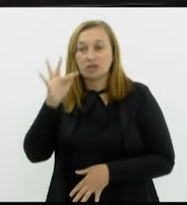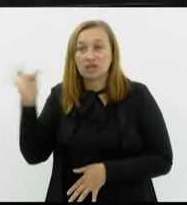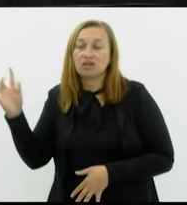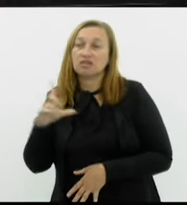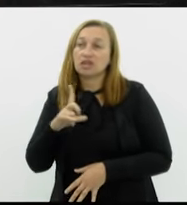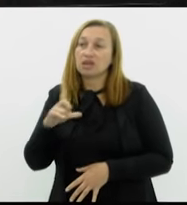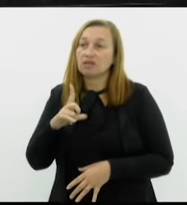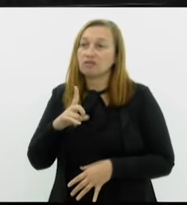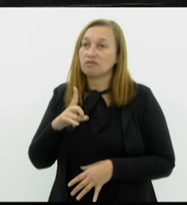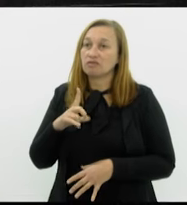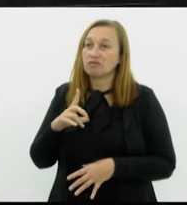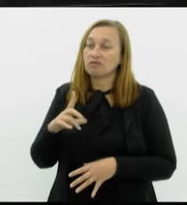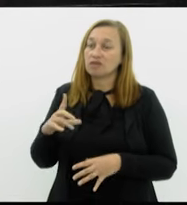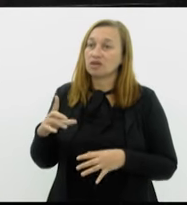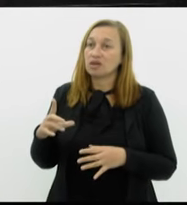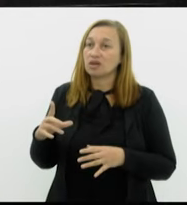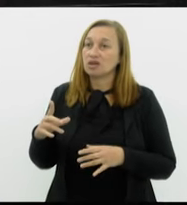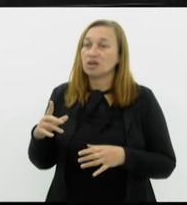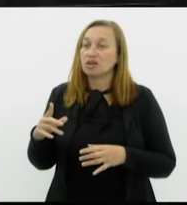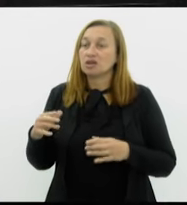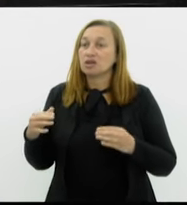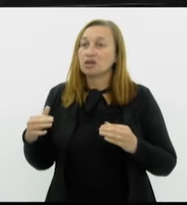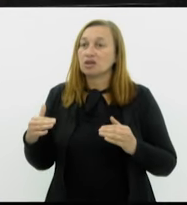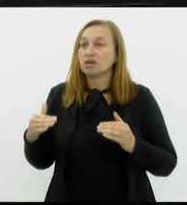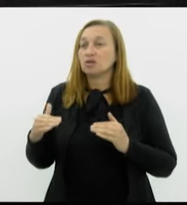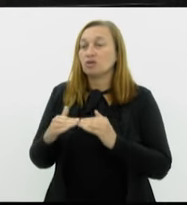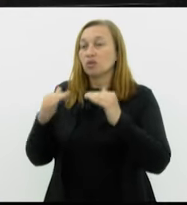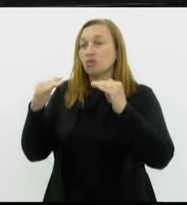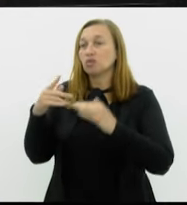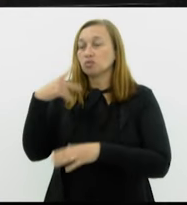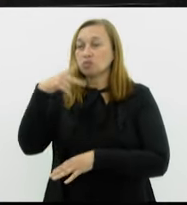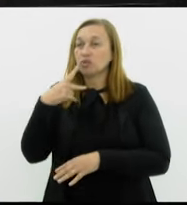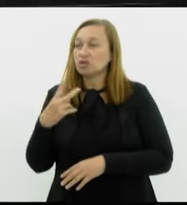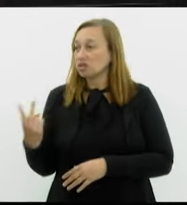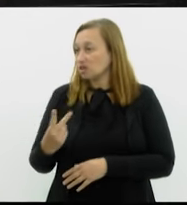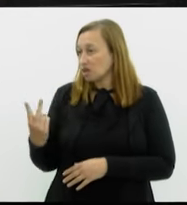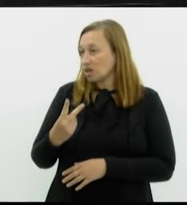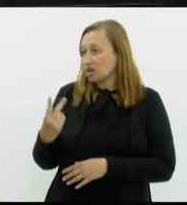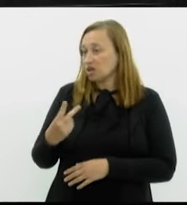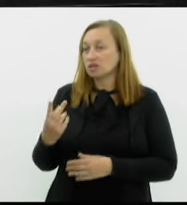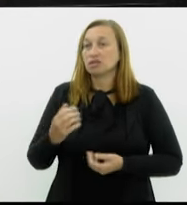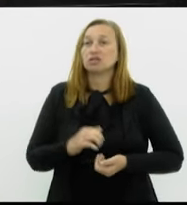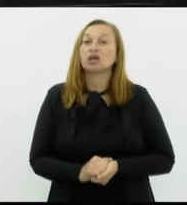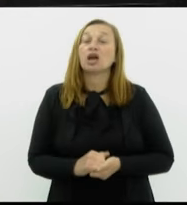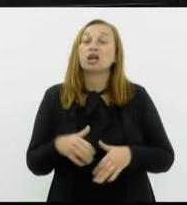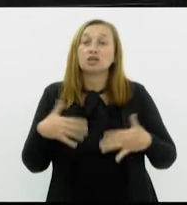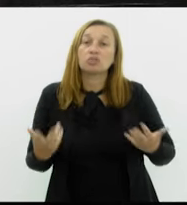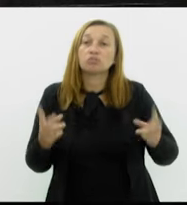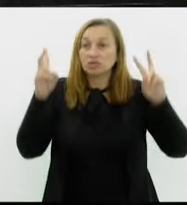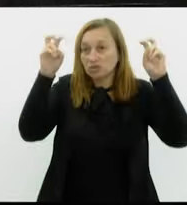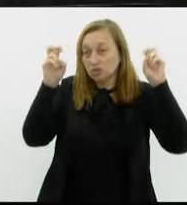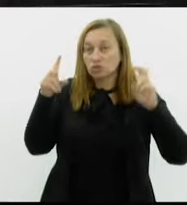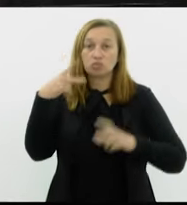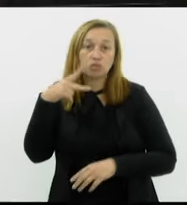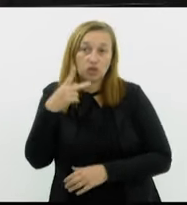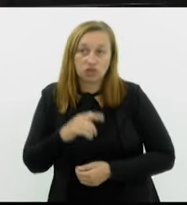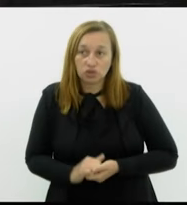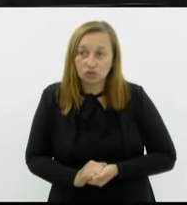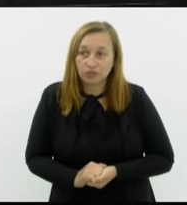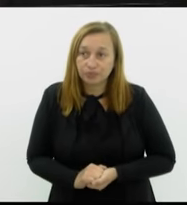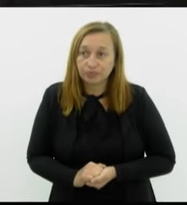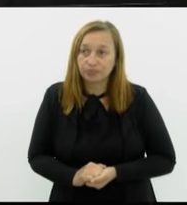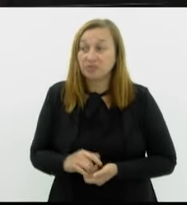ele e o ministro de Minas e Energia. Então, por questões políticas,